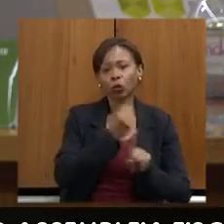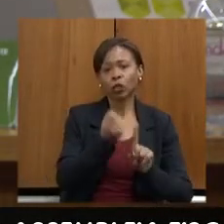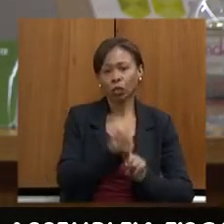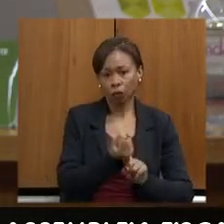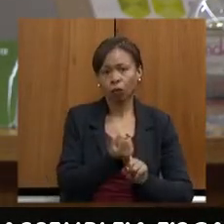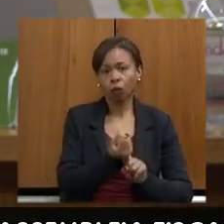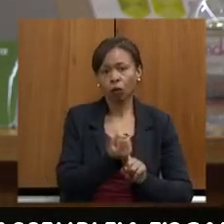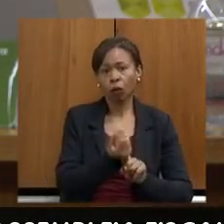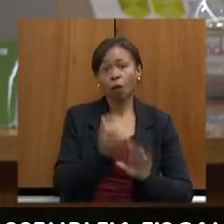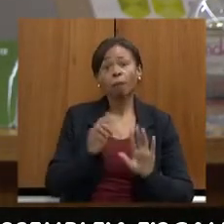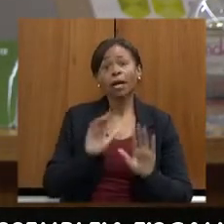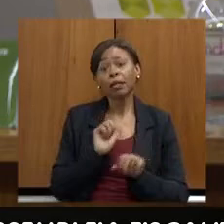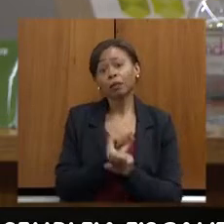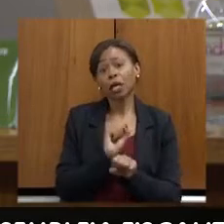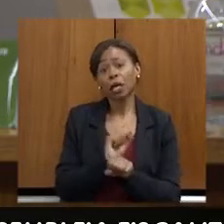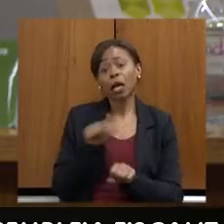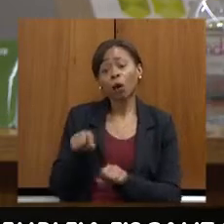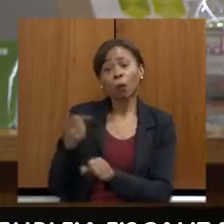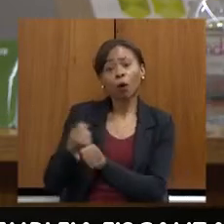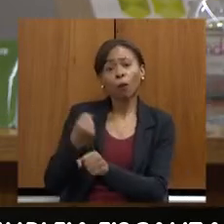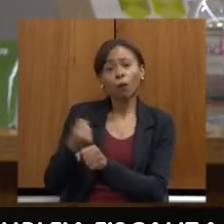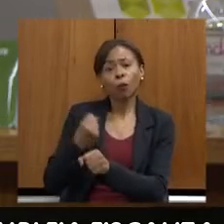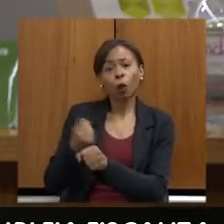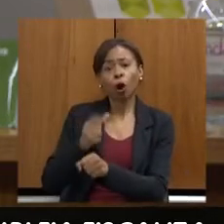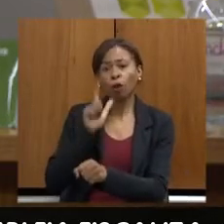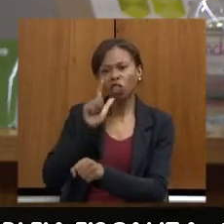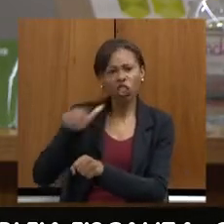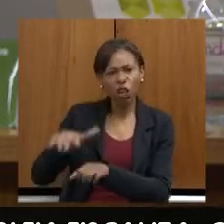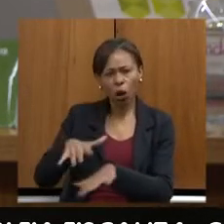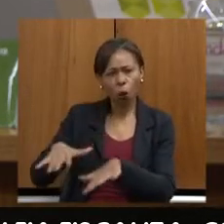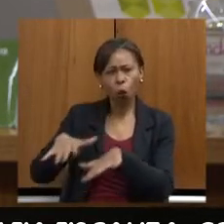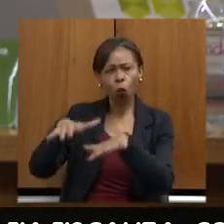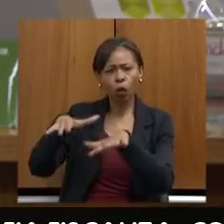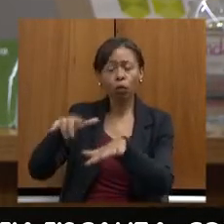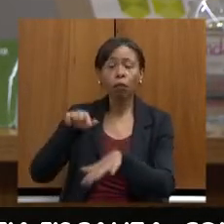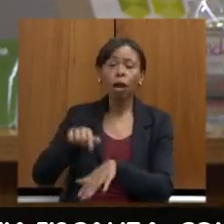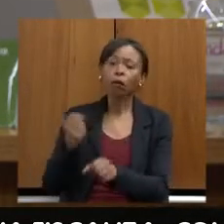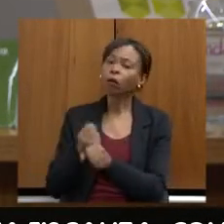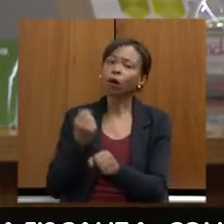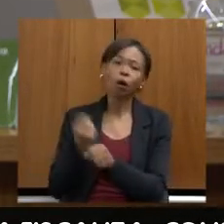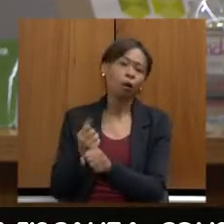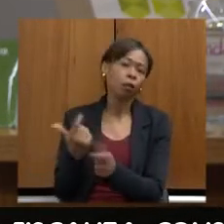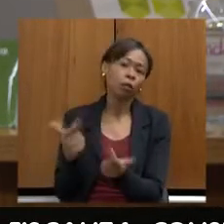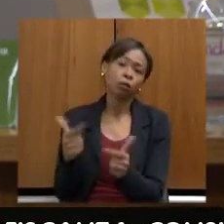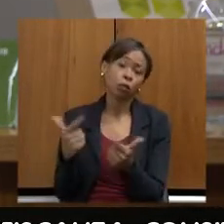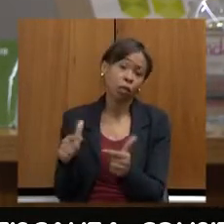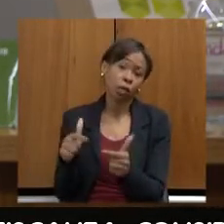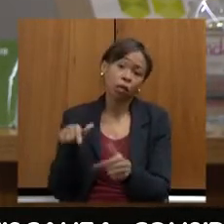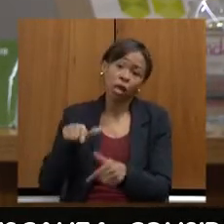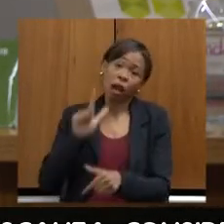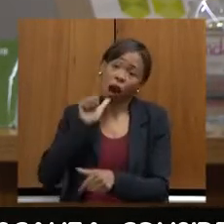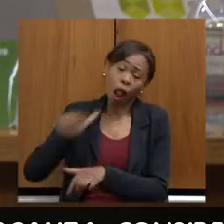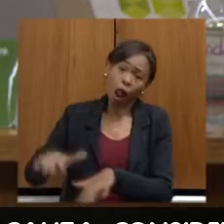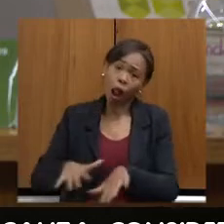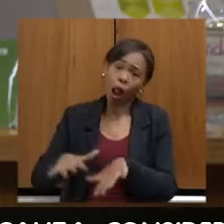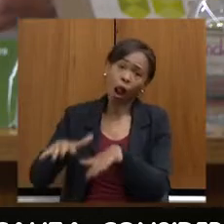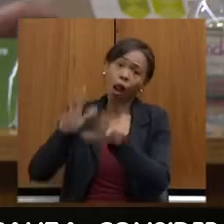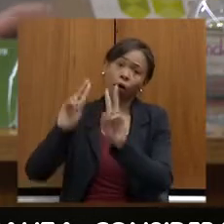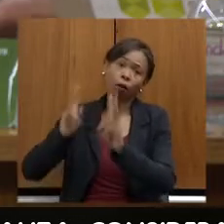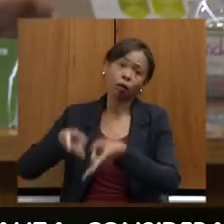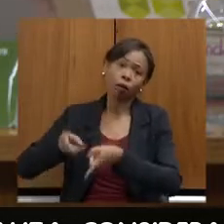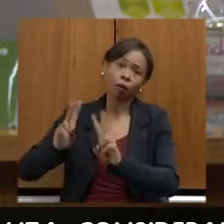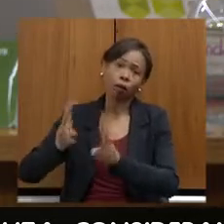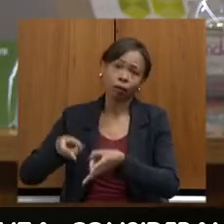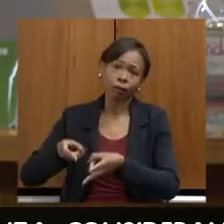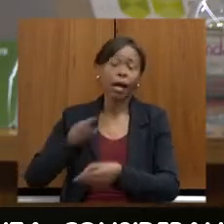realização de uma obra de enchentes que não foi realizado e que as enchentes permaneceram e esse é o